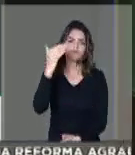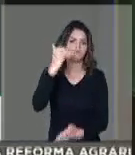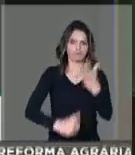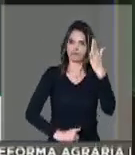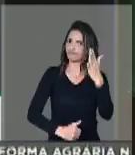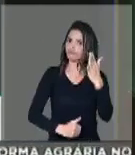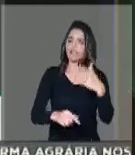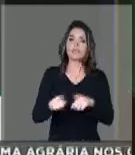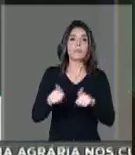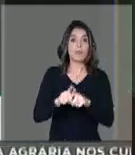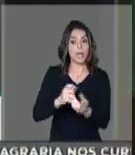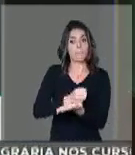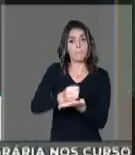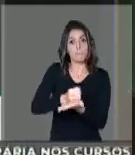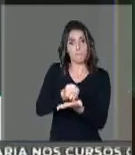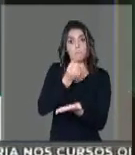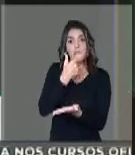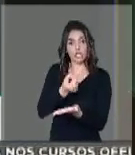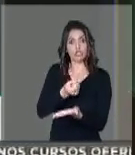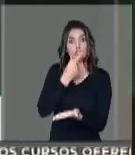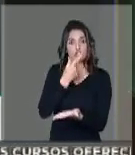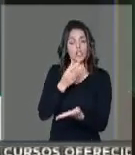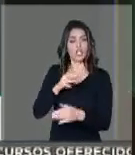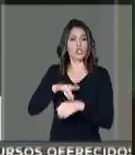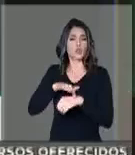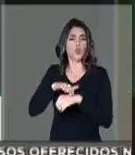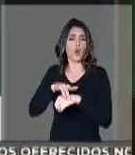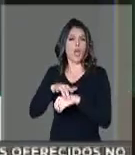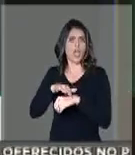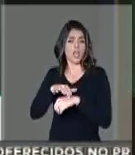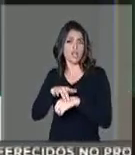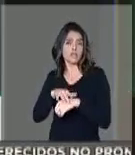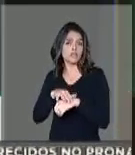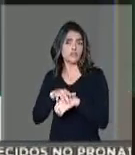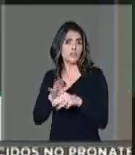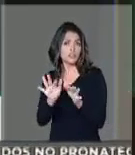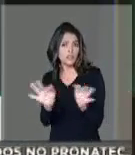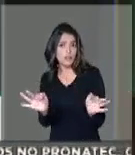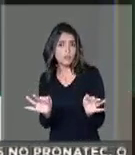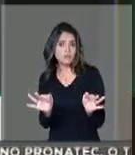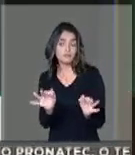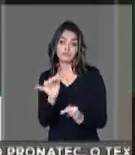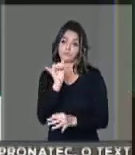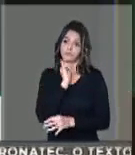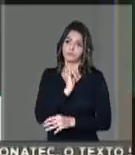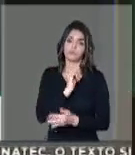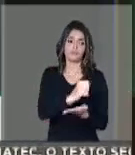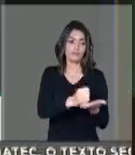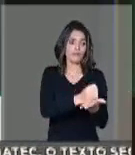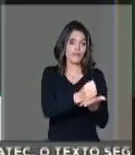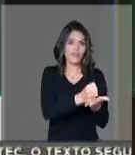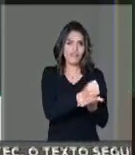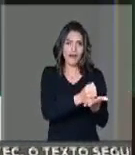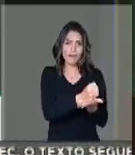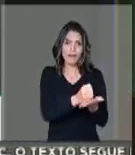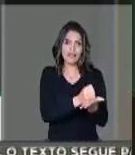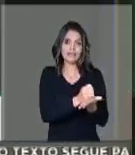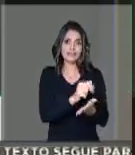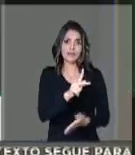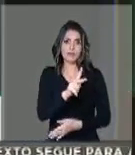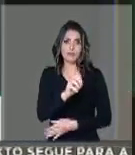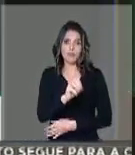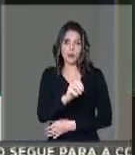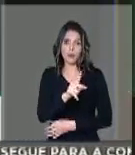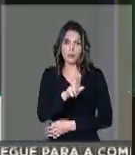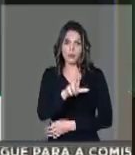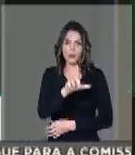inclusive medicamentos para doenças muito comuns, com o fim da farmácia popular desde o